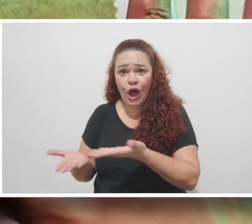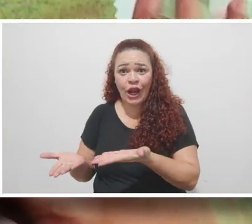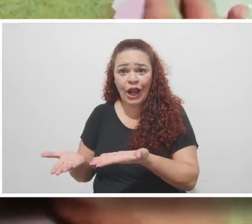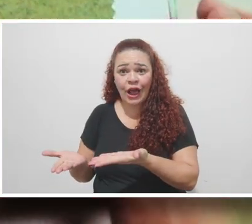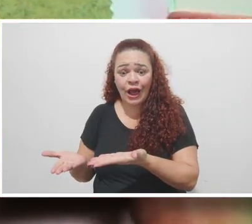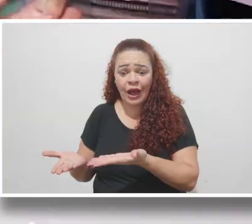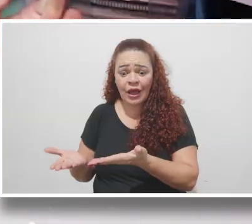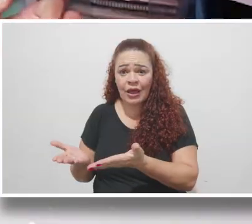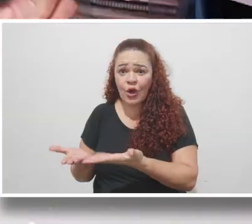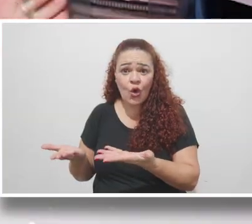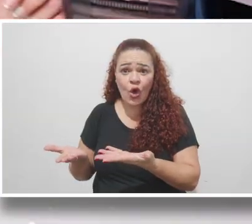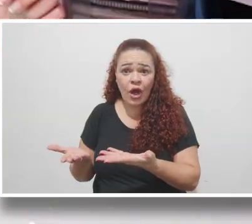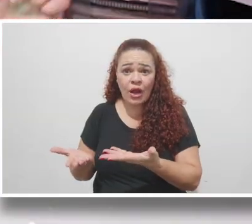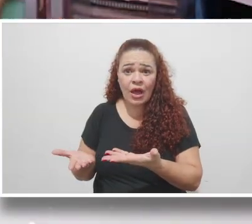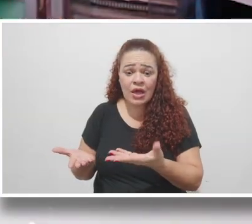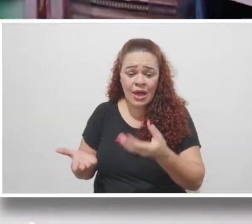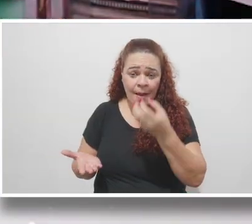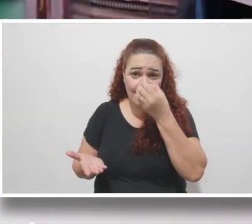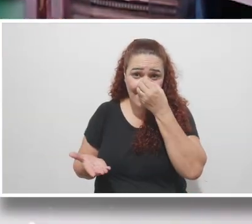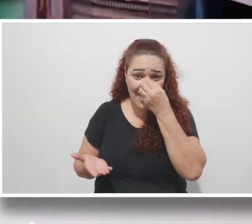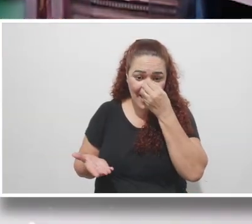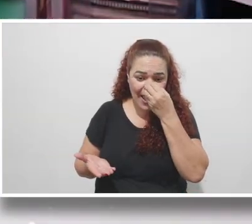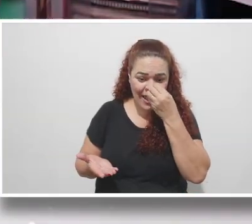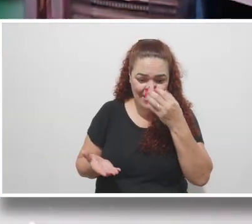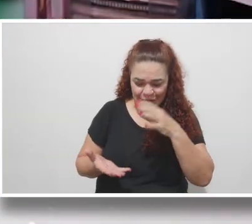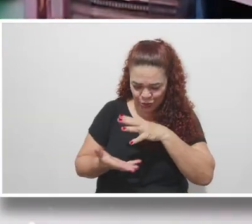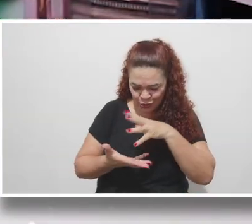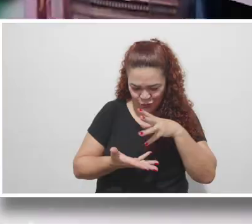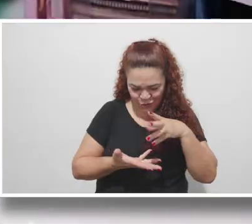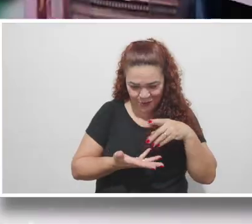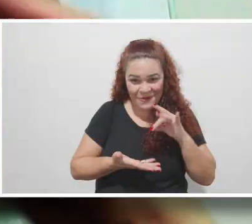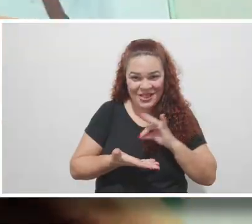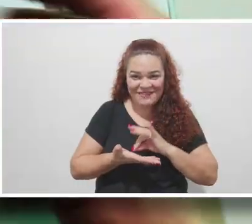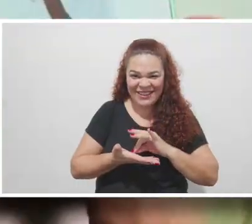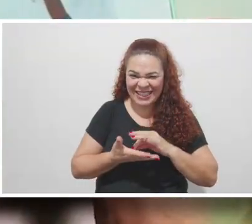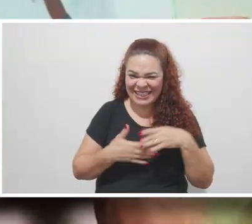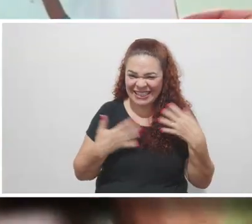Olivia agora estava presa e a palhaça pertencia ao mundo real.